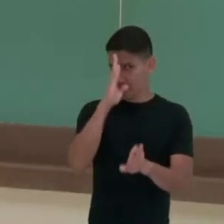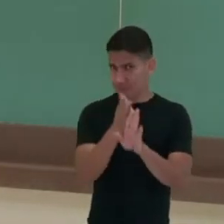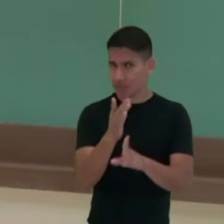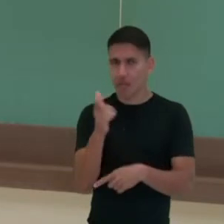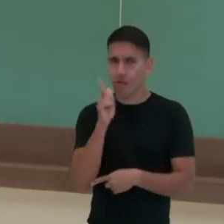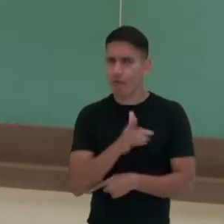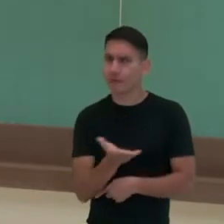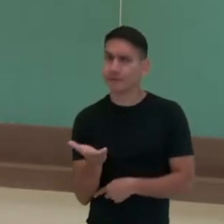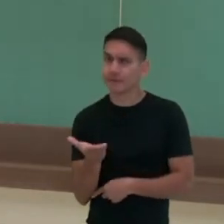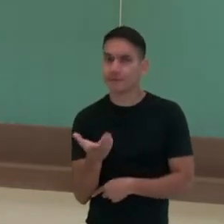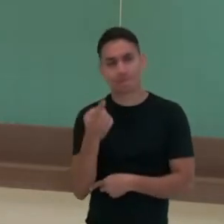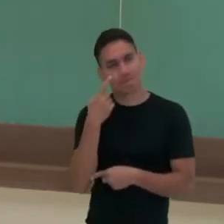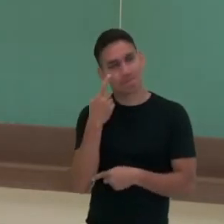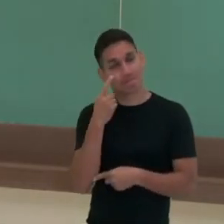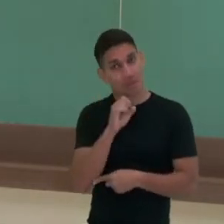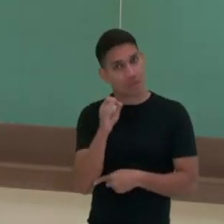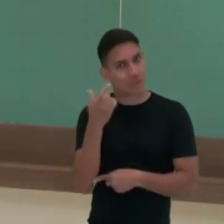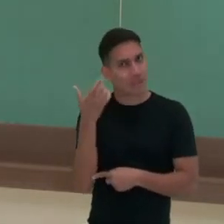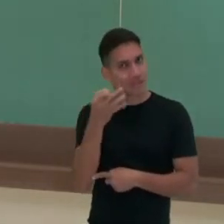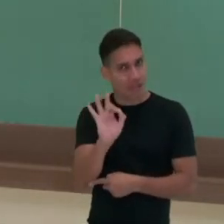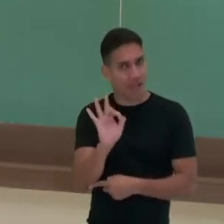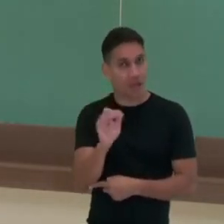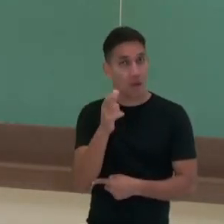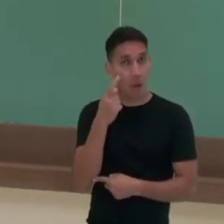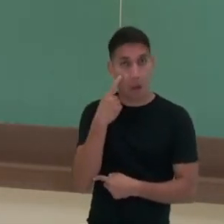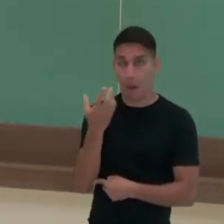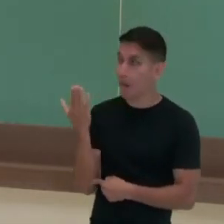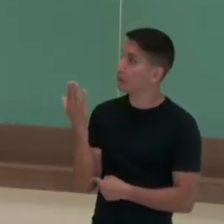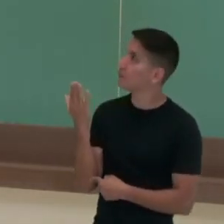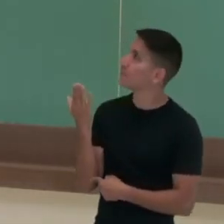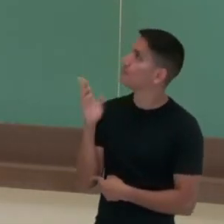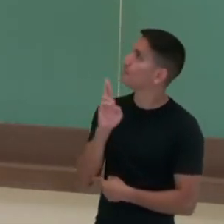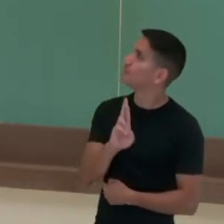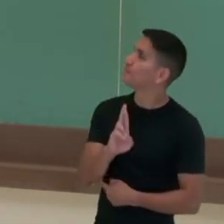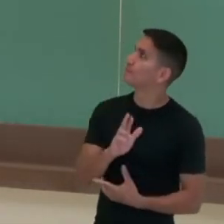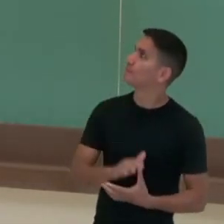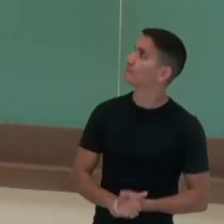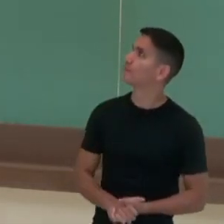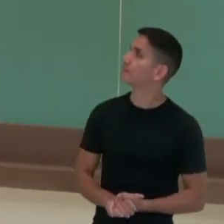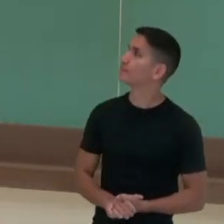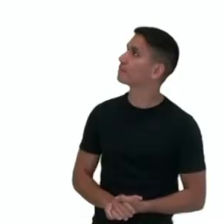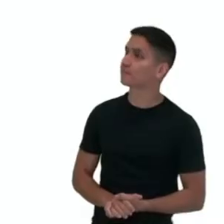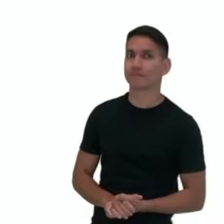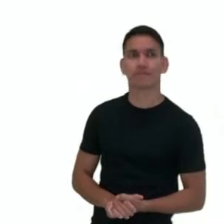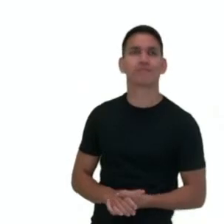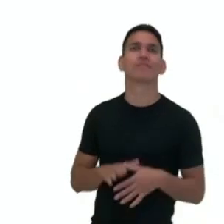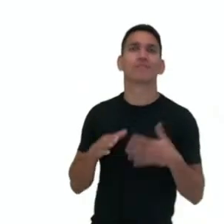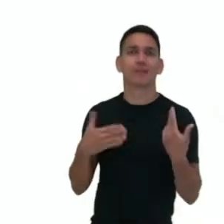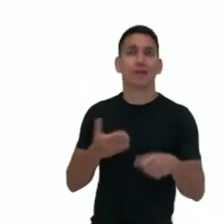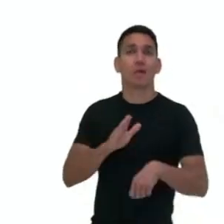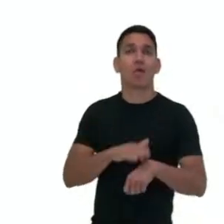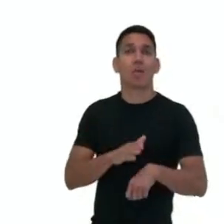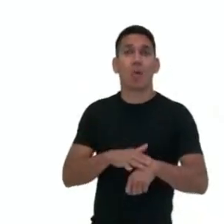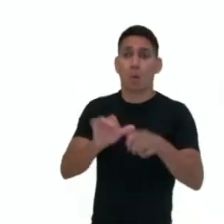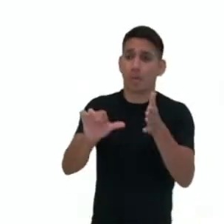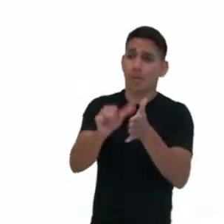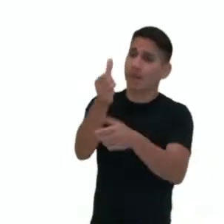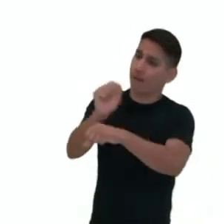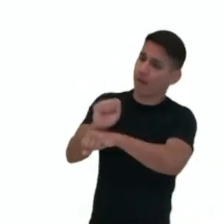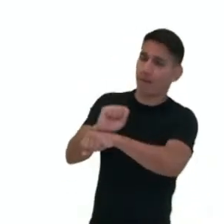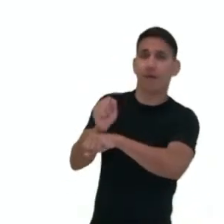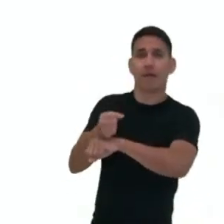Vamos ver então se vocês acertaram? Olha lá. A chegada então do